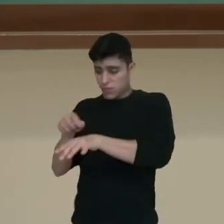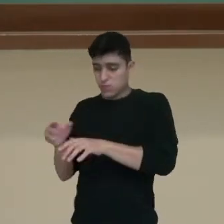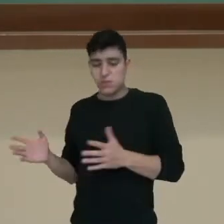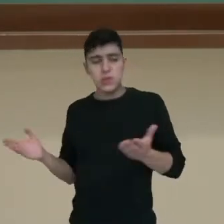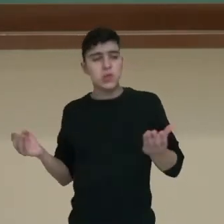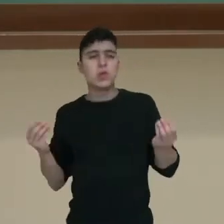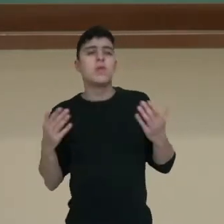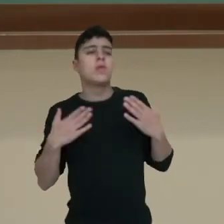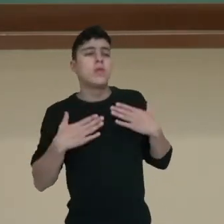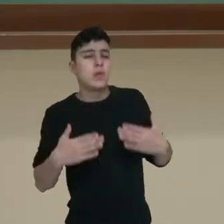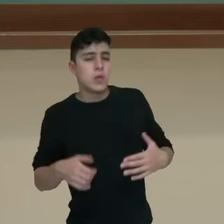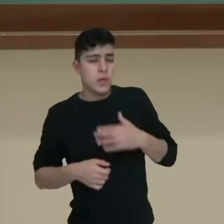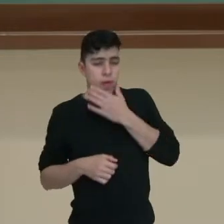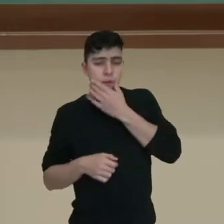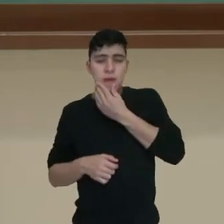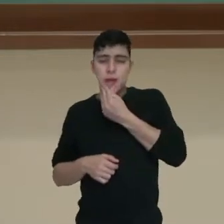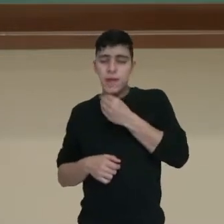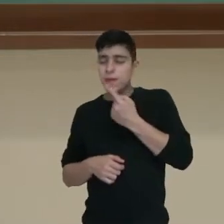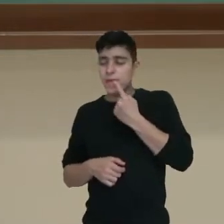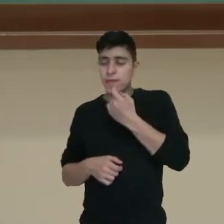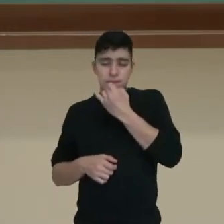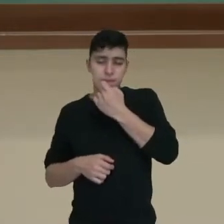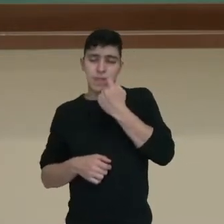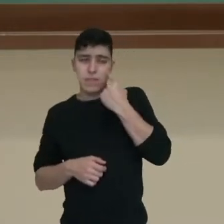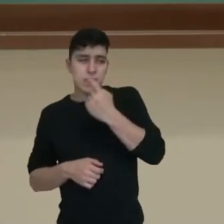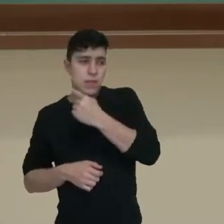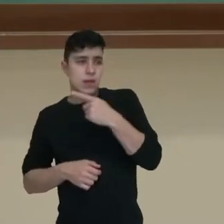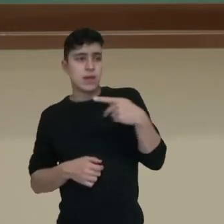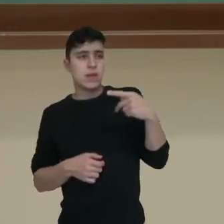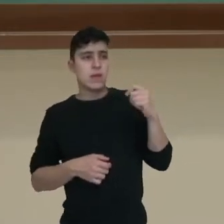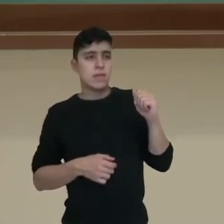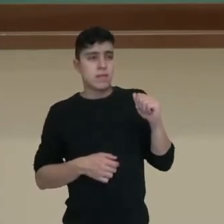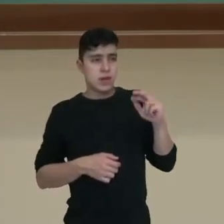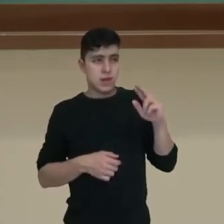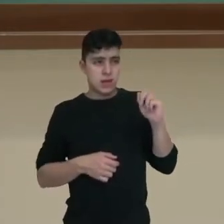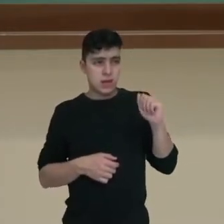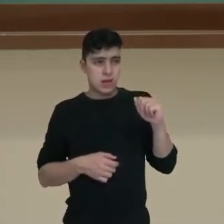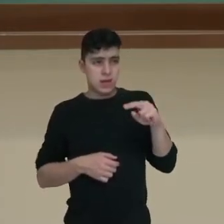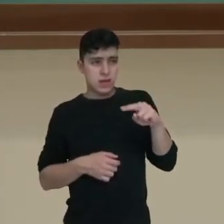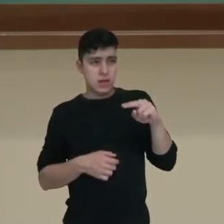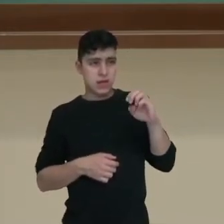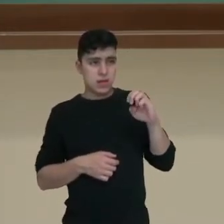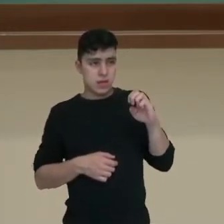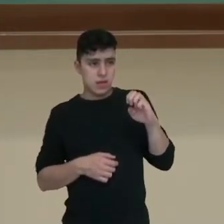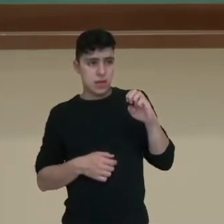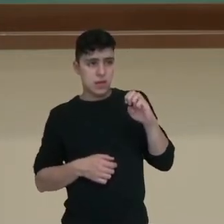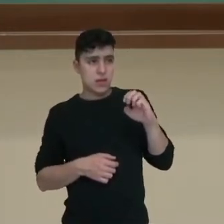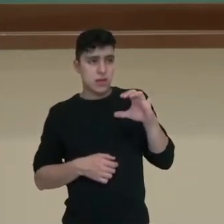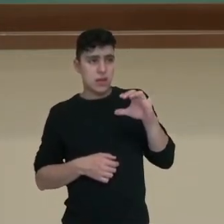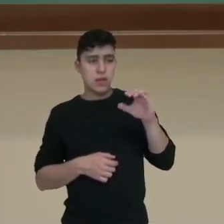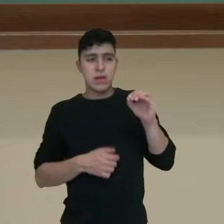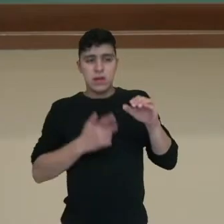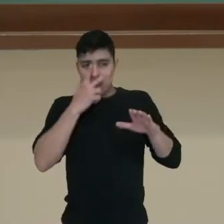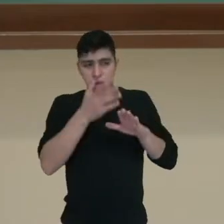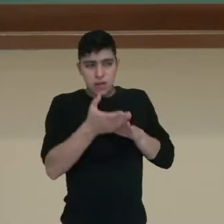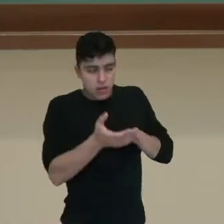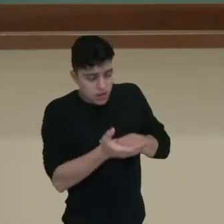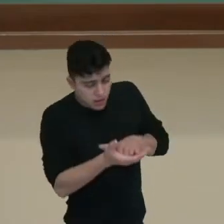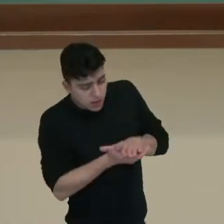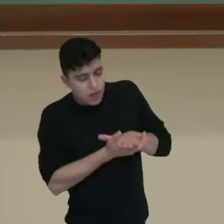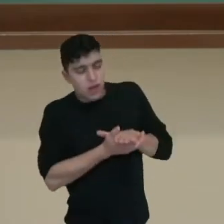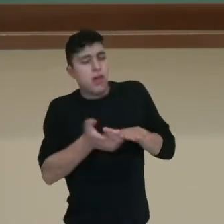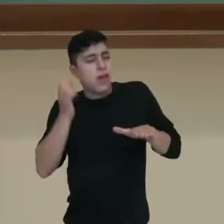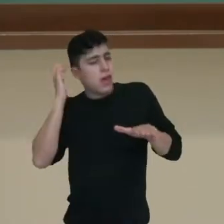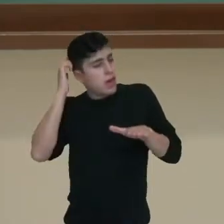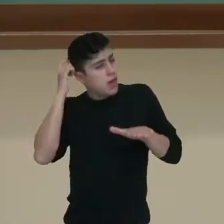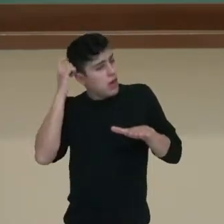o corpo, Aqui a gente pegou o exemplo do Paramecium. Paramecium parece uma sola de sapato, se você olhar ele de ladinho, mas ele tem